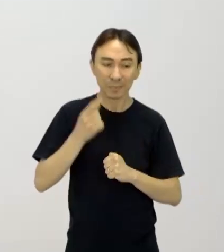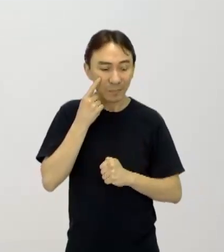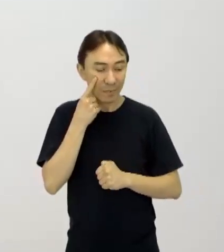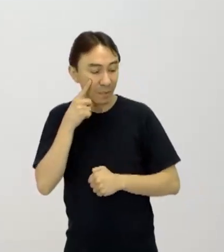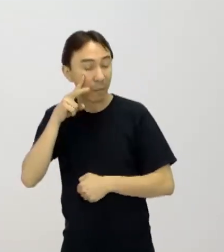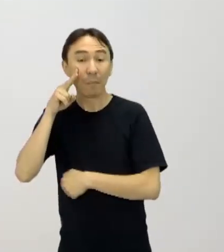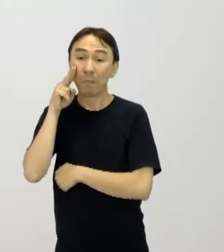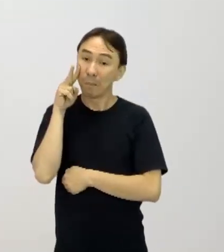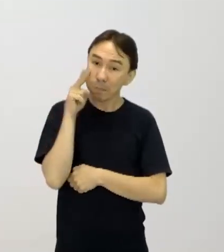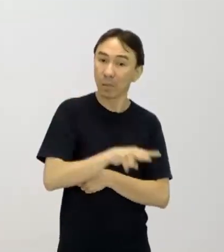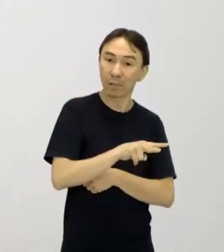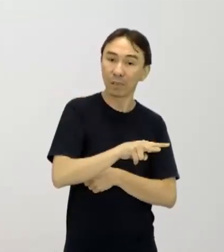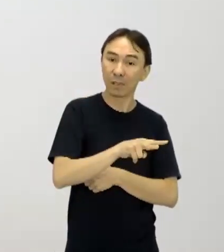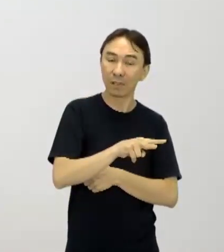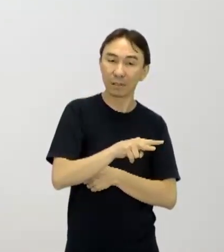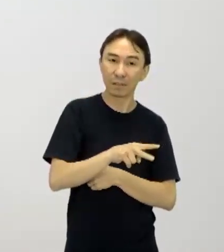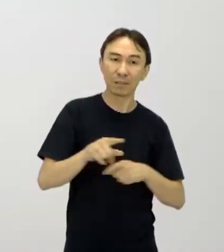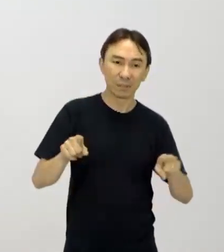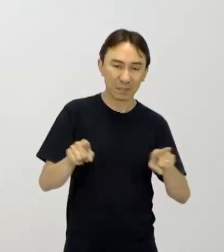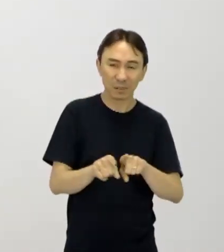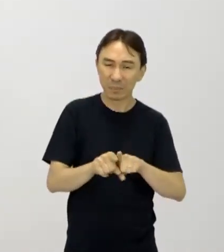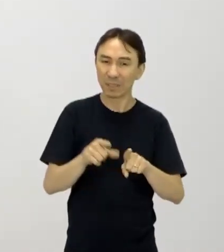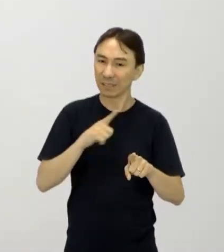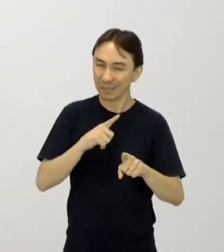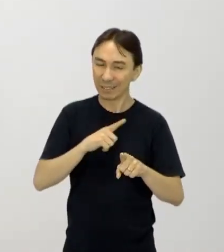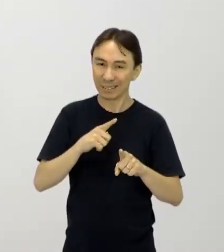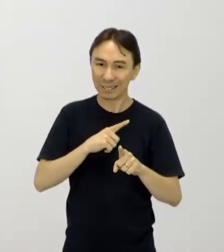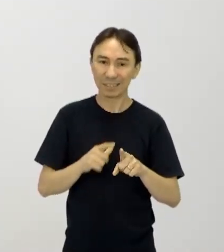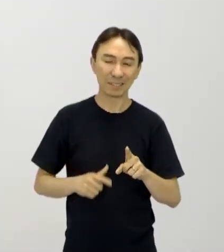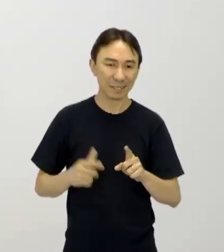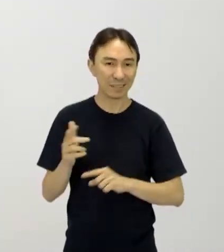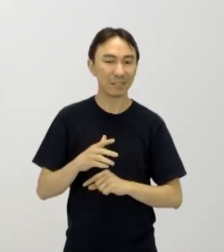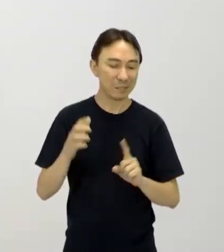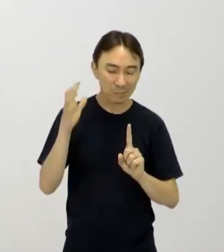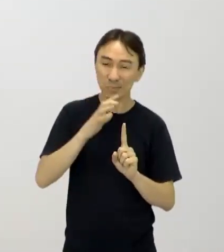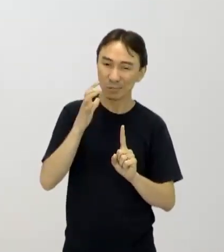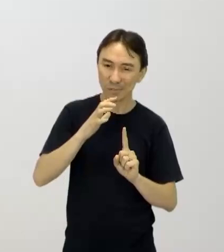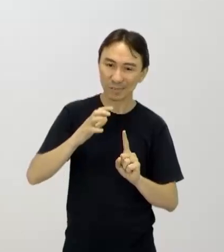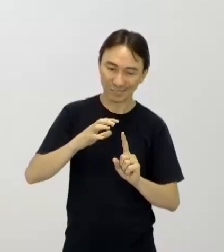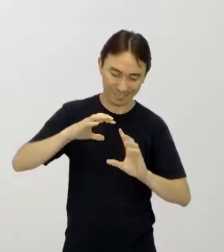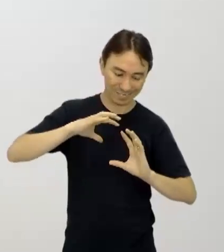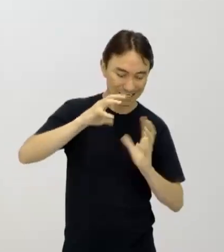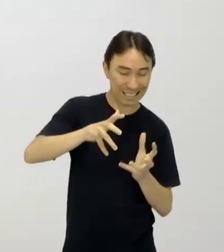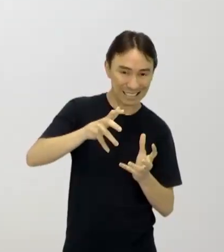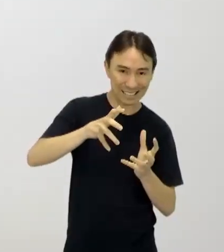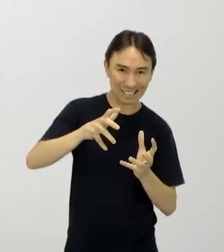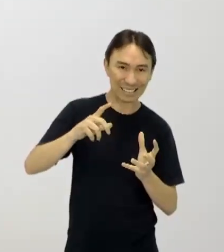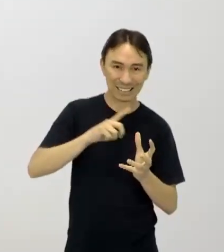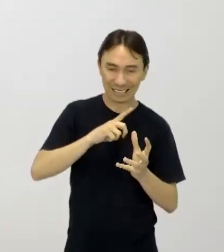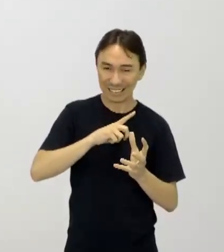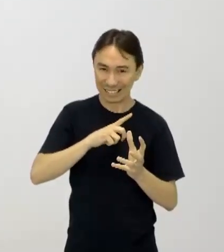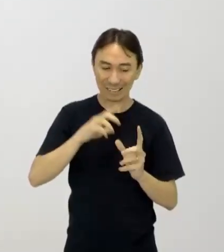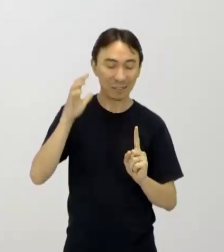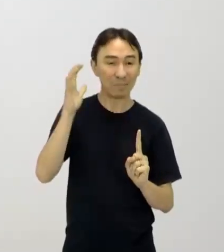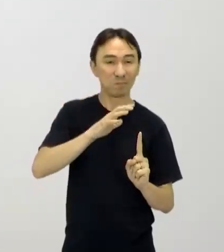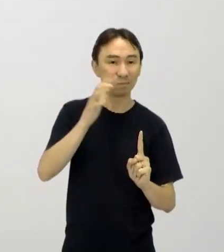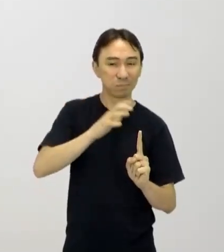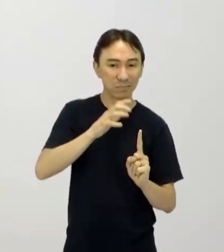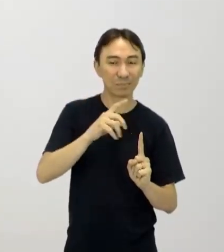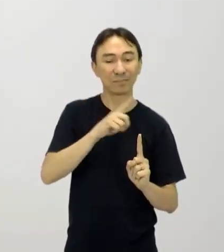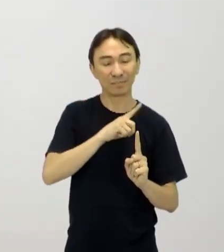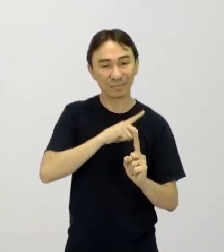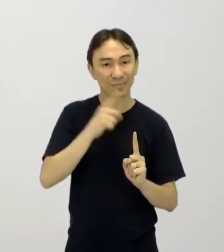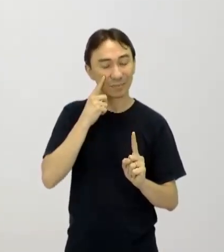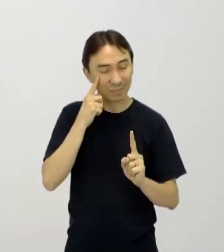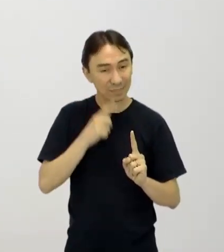porque a pressão atmosférica sofre variação de acordo com pontos mais altos e baixos. De forma que